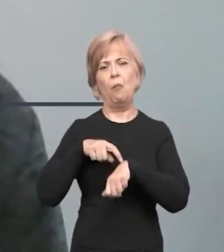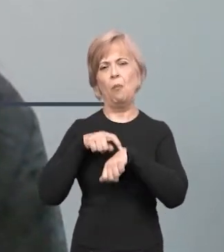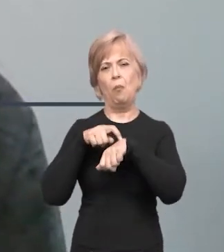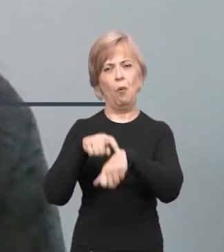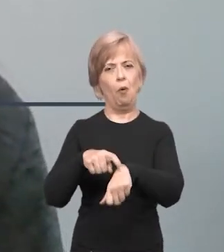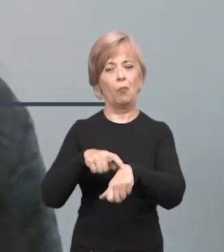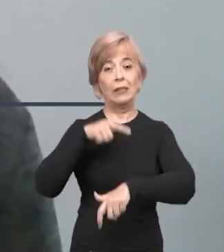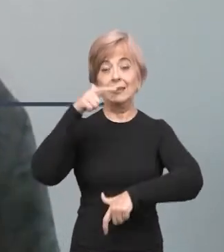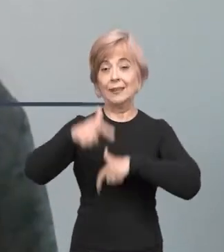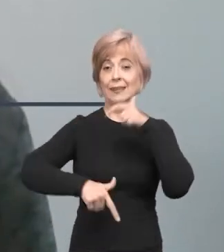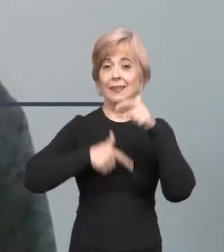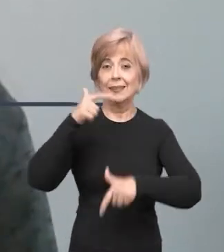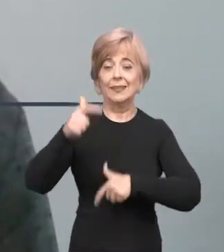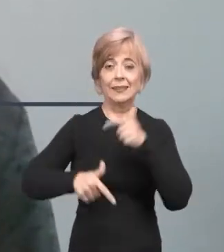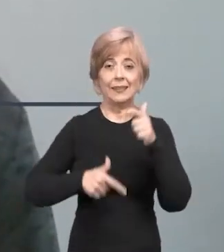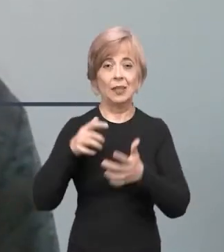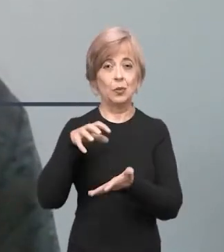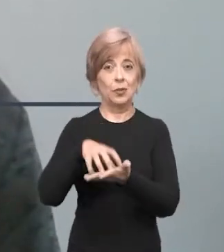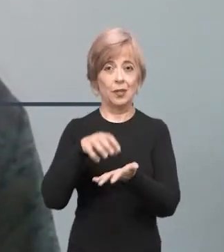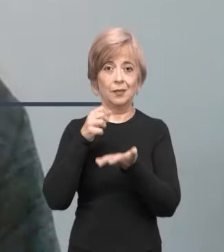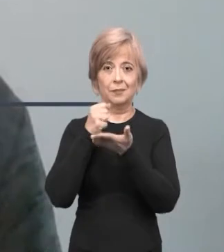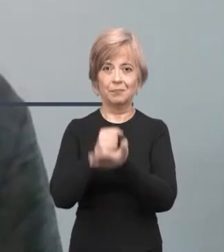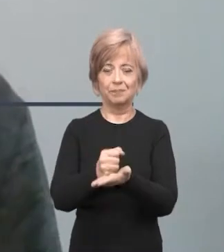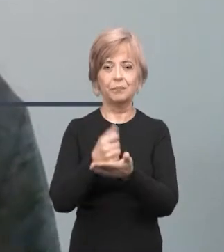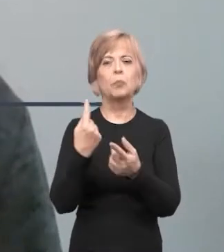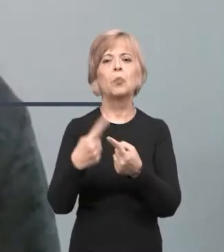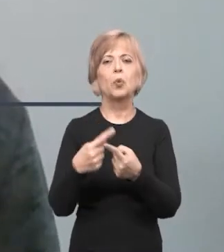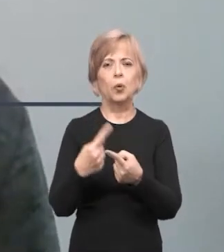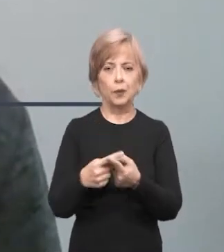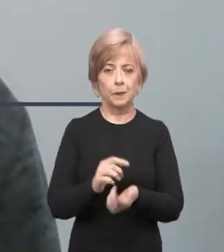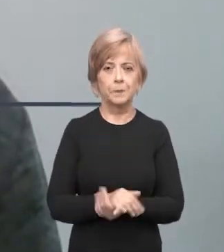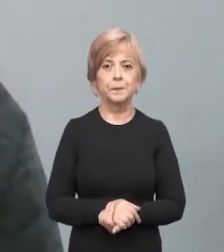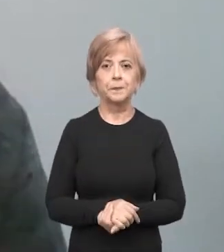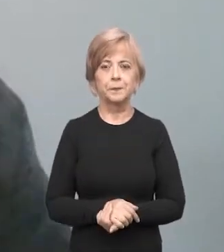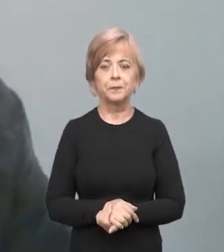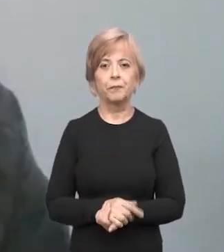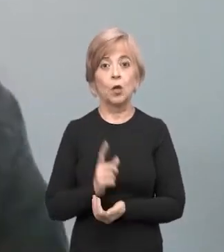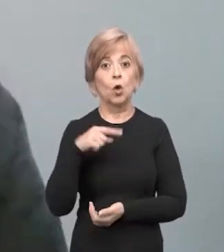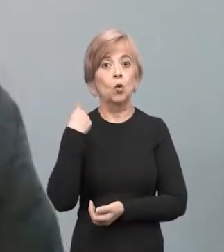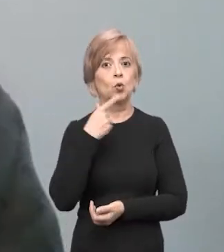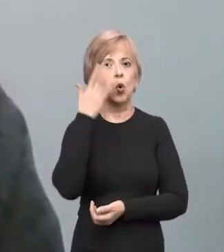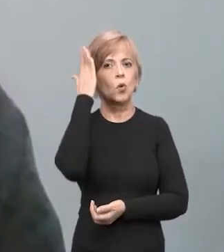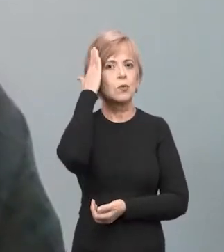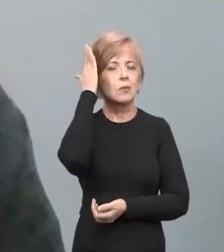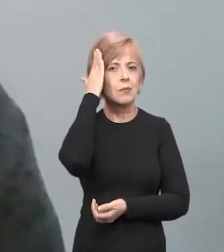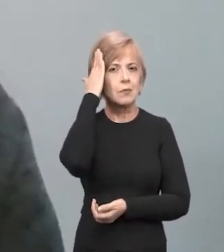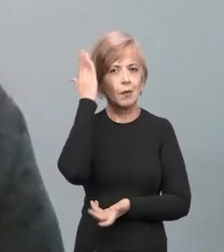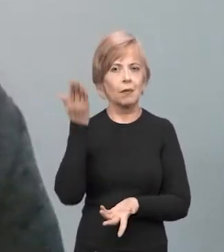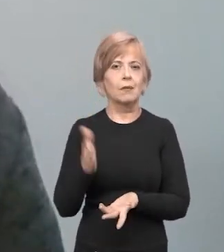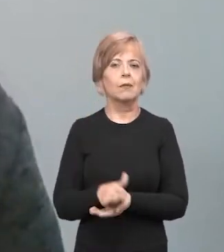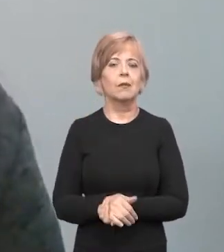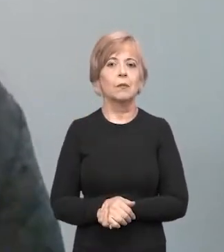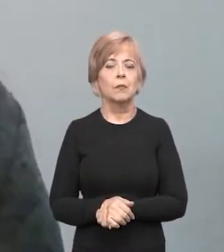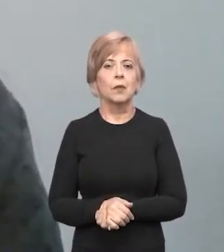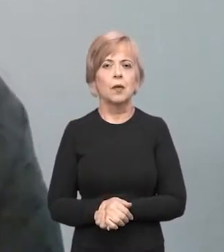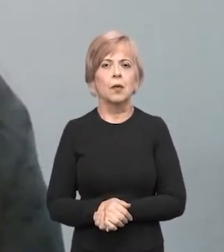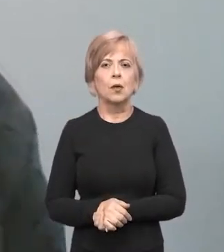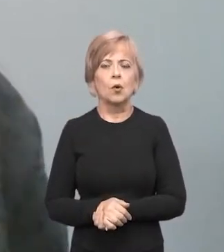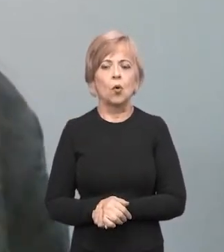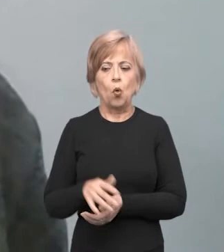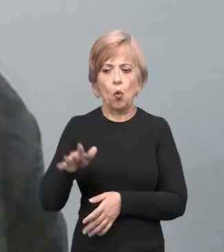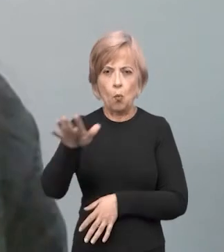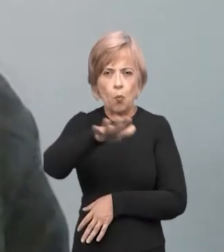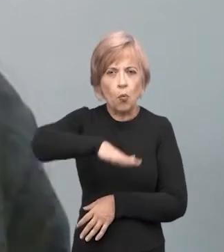extremamente trabalhoso para o Centro de Apoio, porque nós sabemos que o